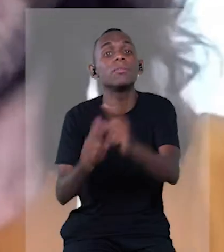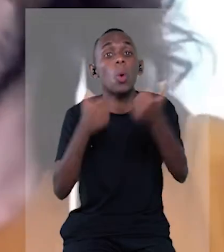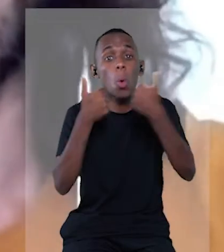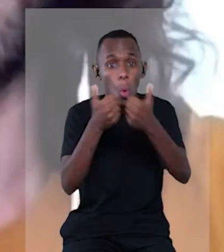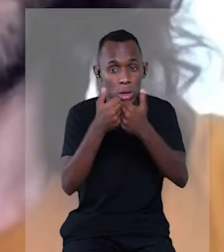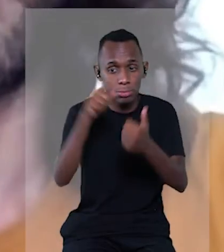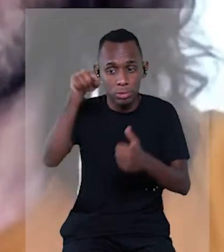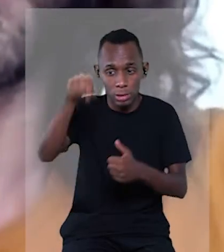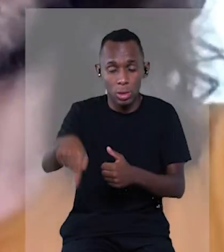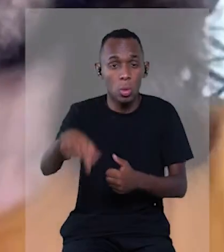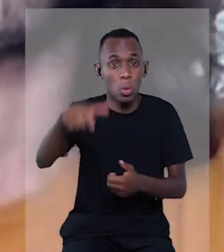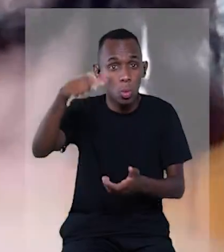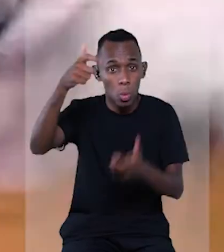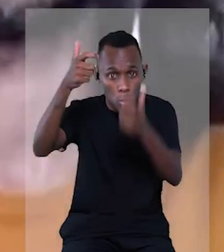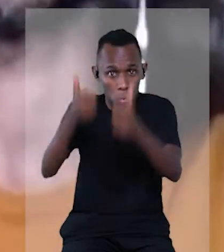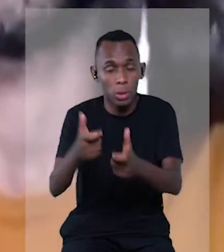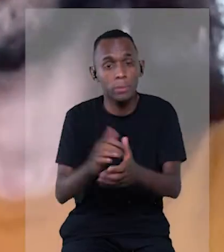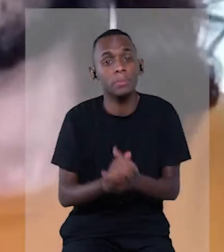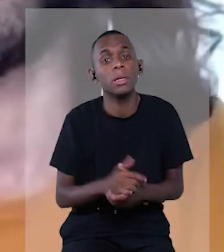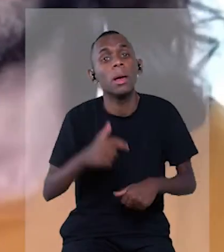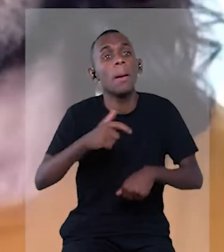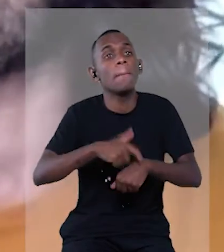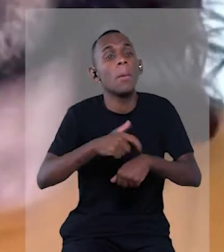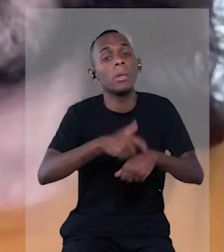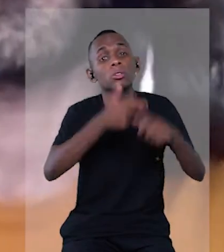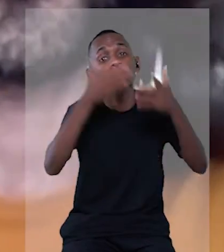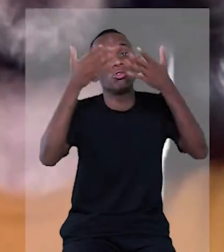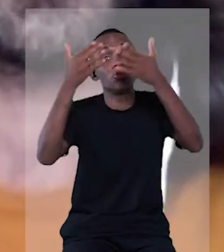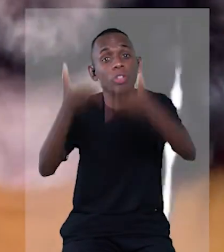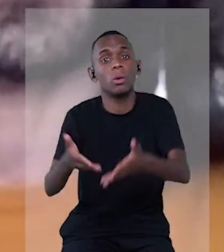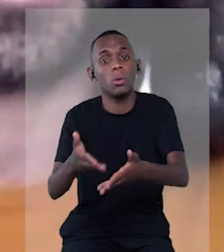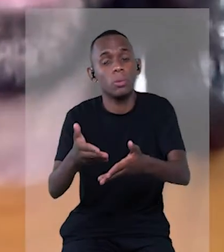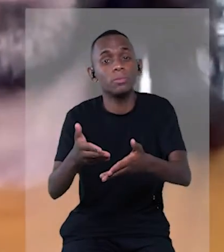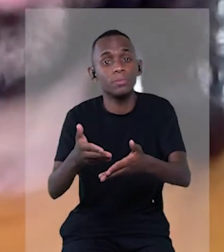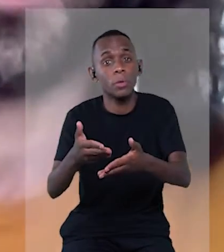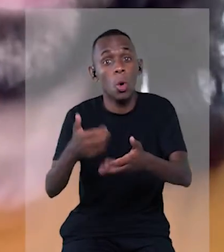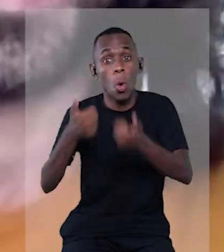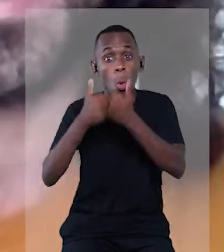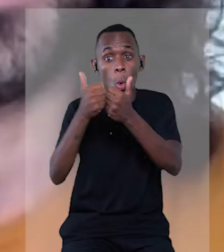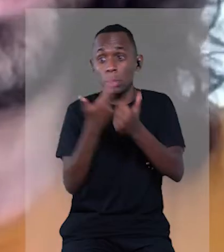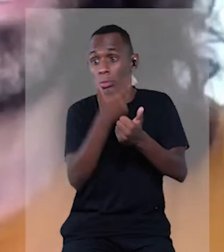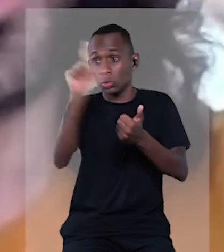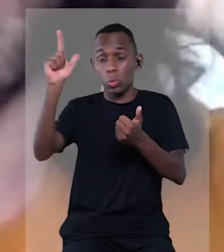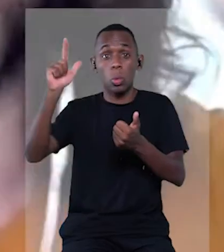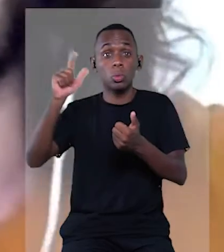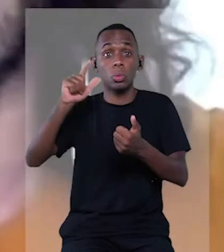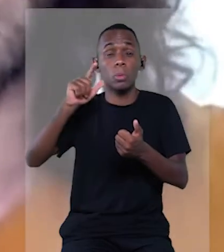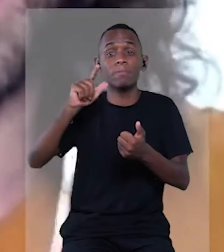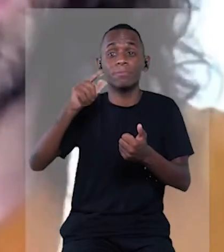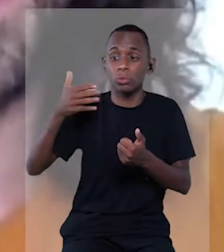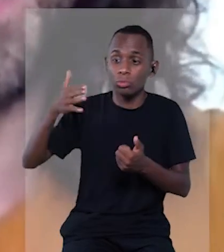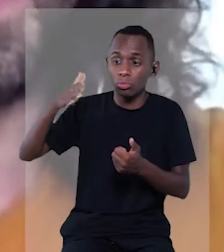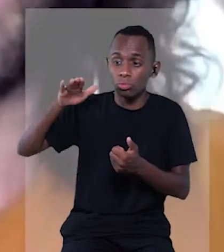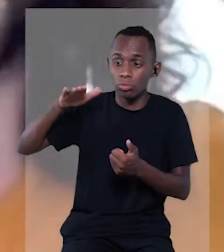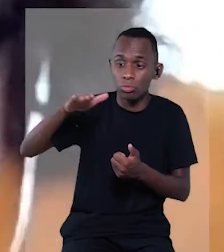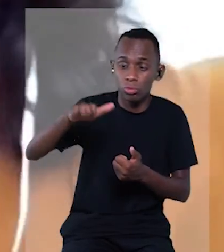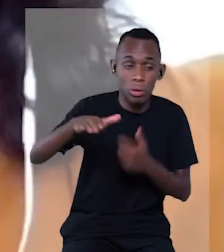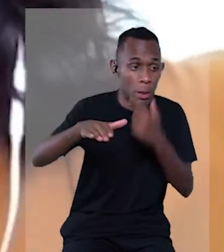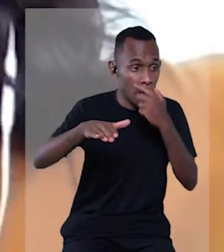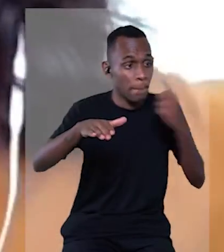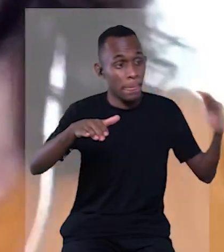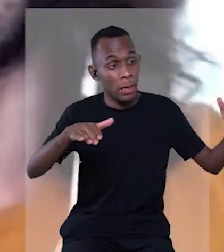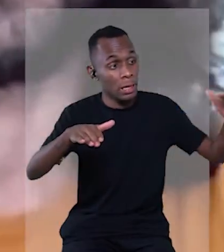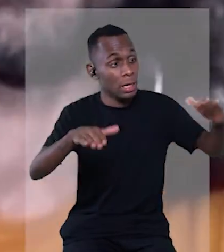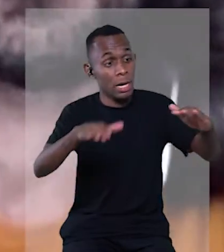e me levou no ponto, e aí quando eu estava chegando no ponto, o ônibus estava chegando, o que eu precisava. Ele começou a buzinar, meio